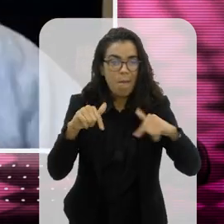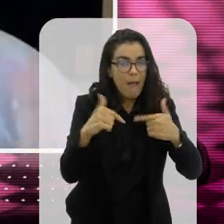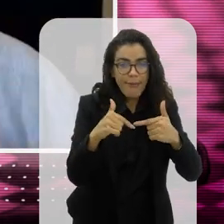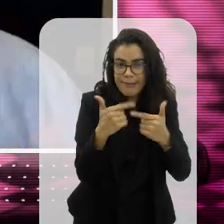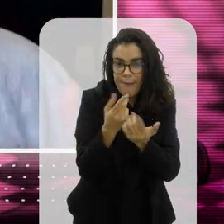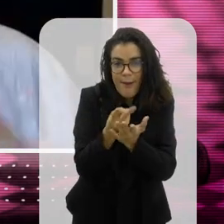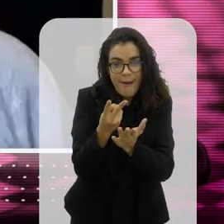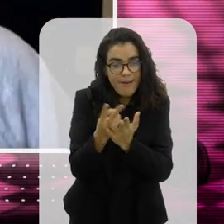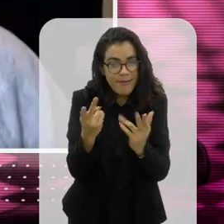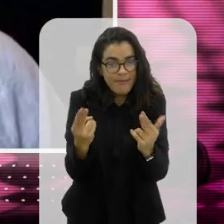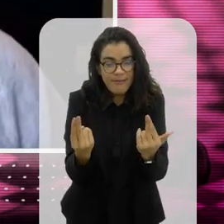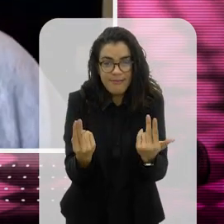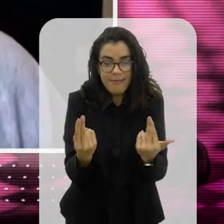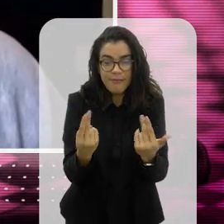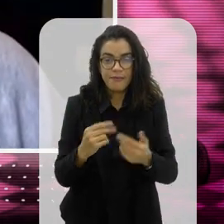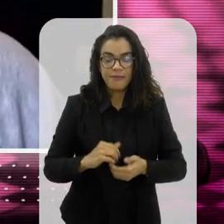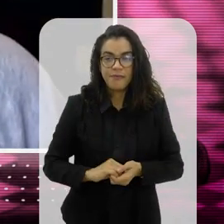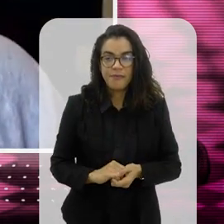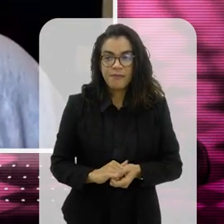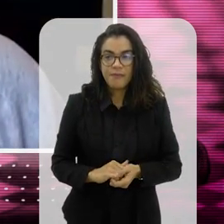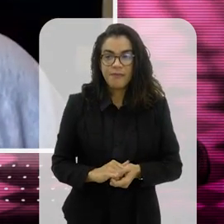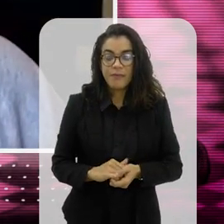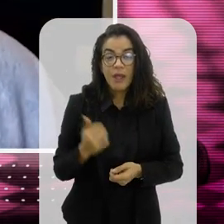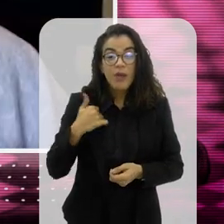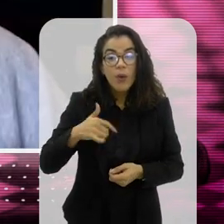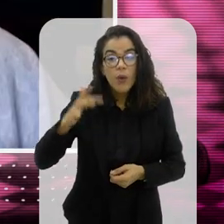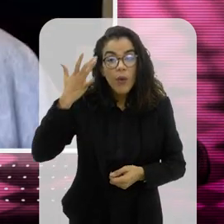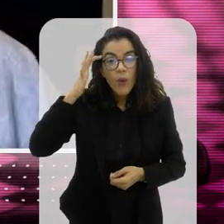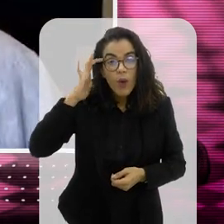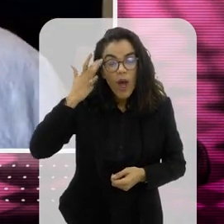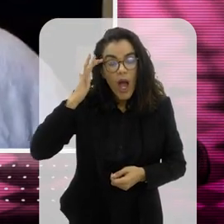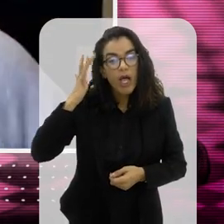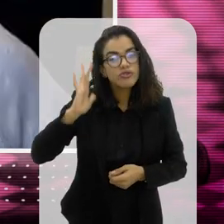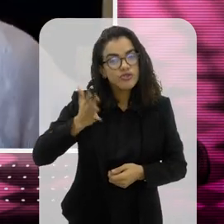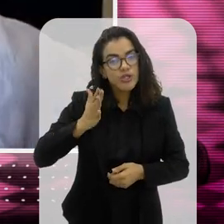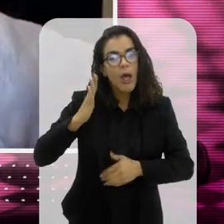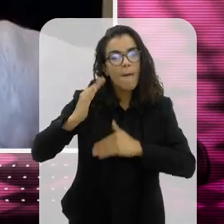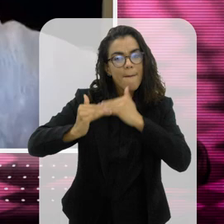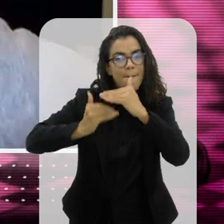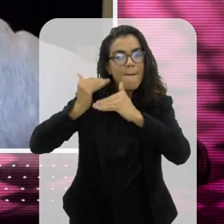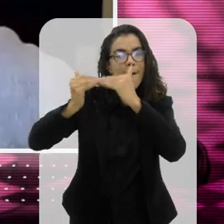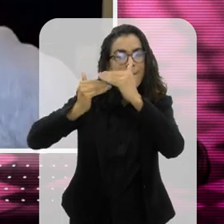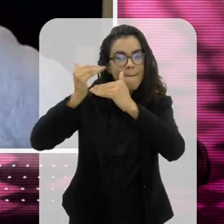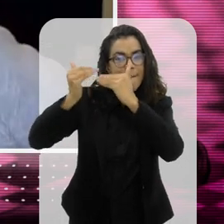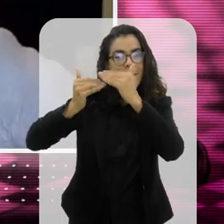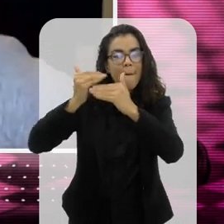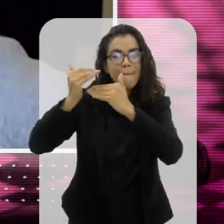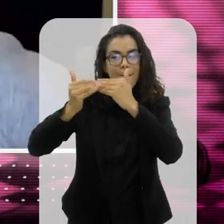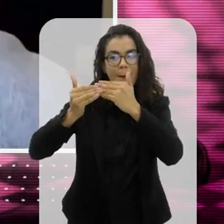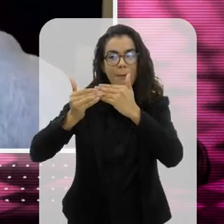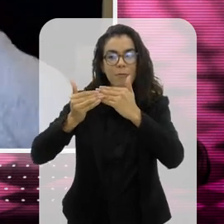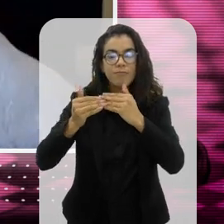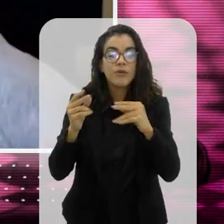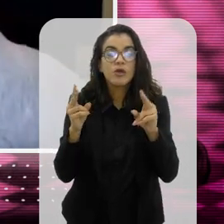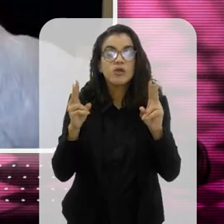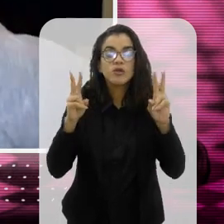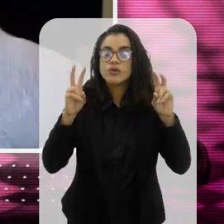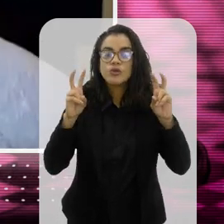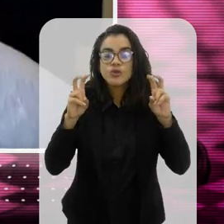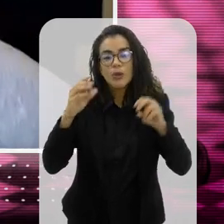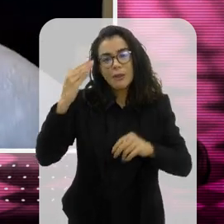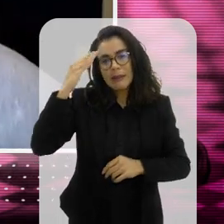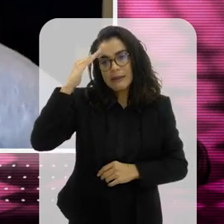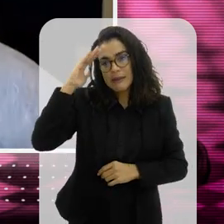escola, nanana e tal. Mas eu acho, né, que avancei bastante nisso que a Denise está